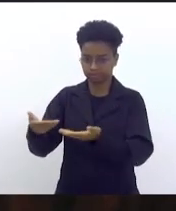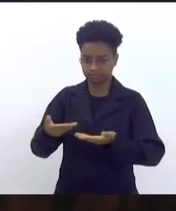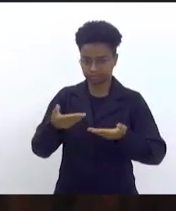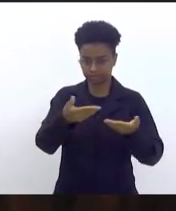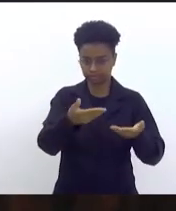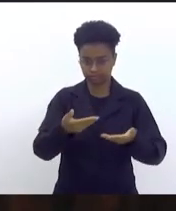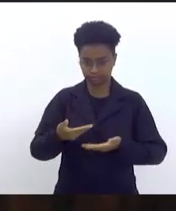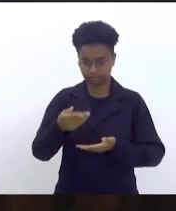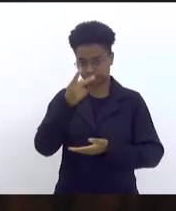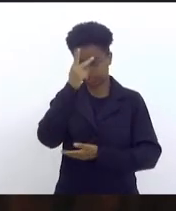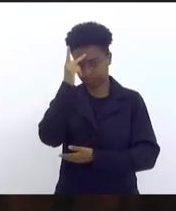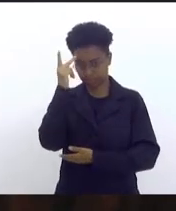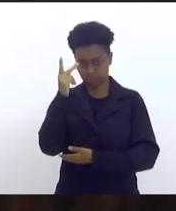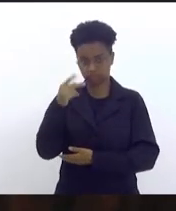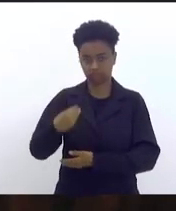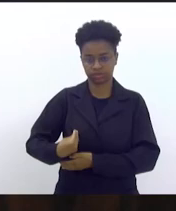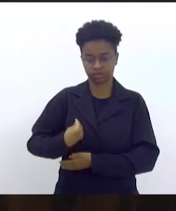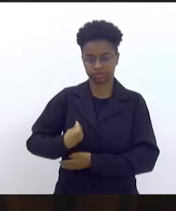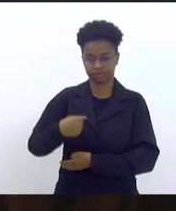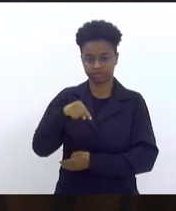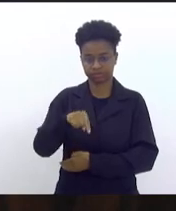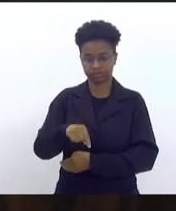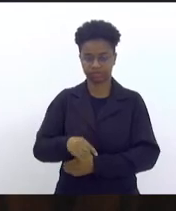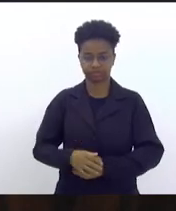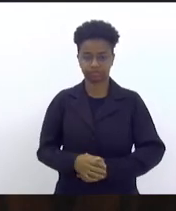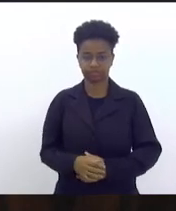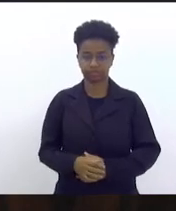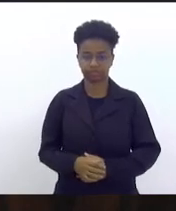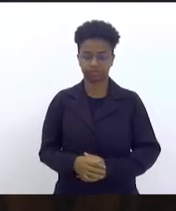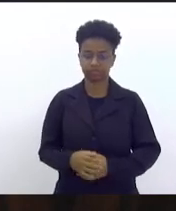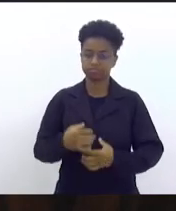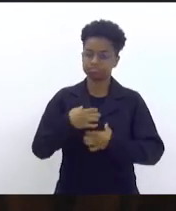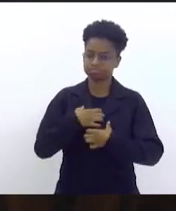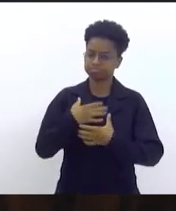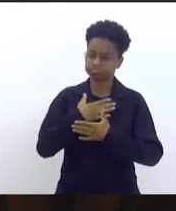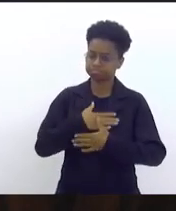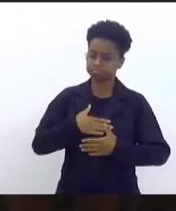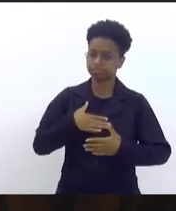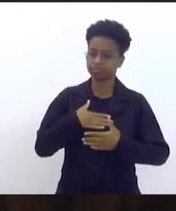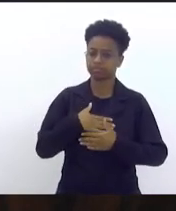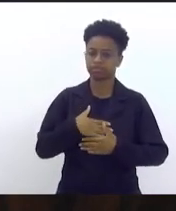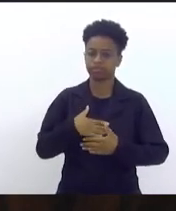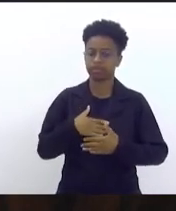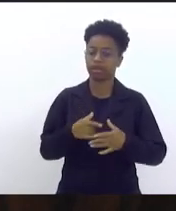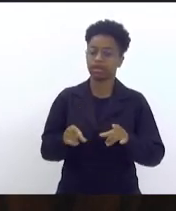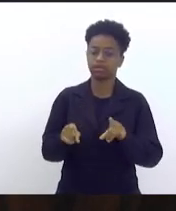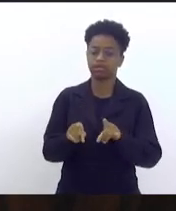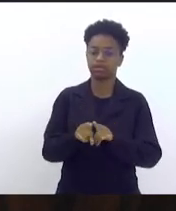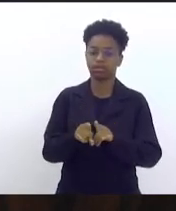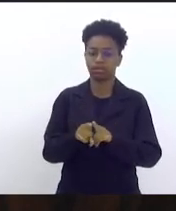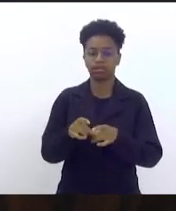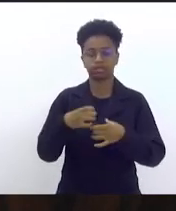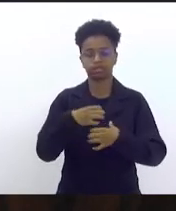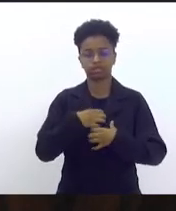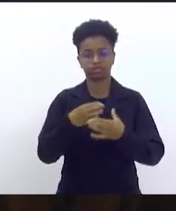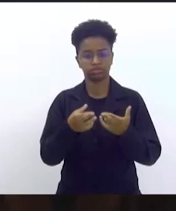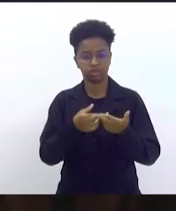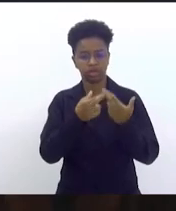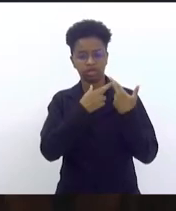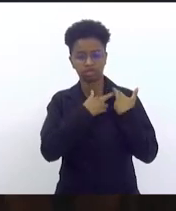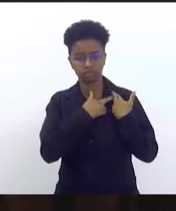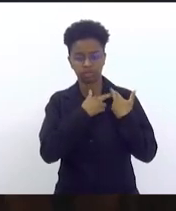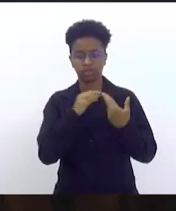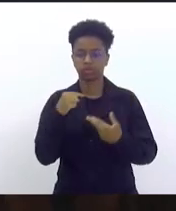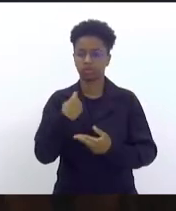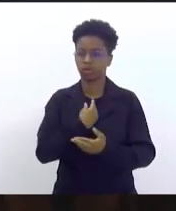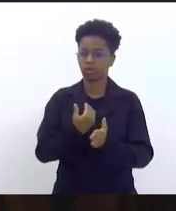convidando os convidados que aqui se encontra com muita satisfação mas também com grande senso de responsabilidade que